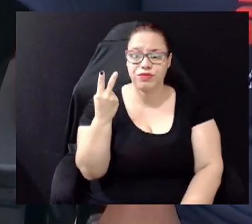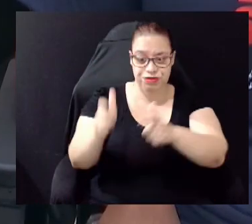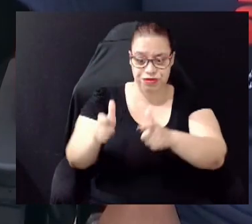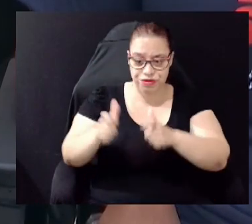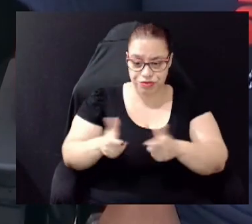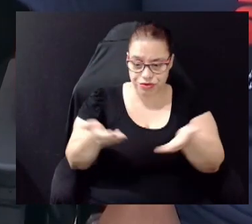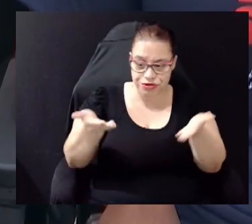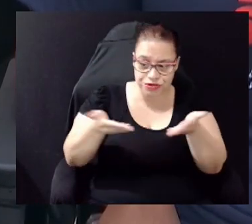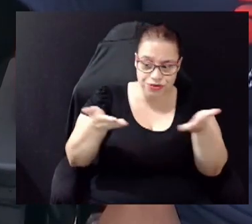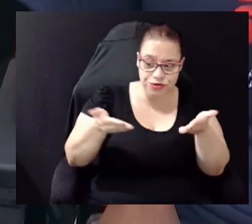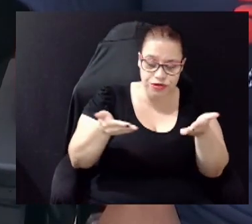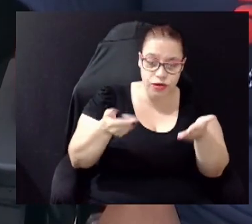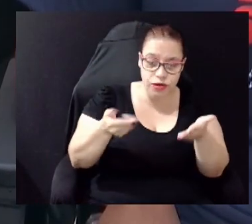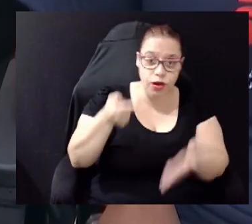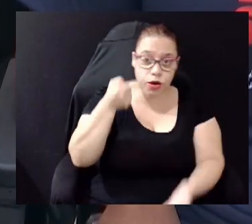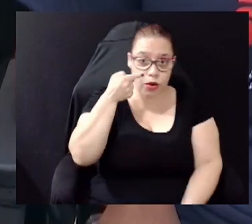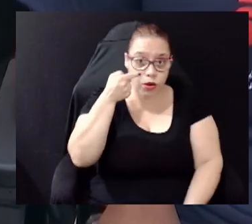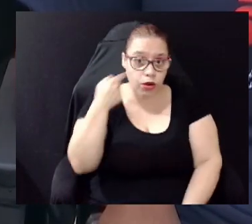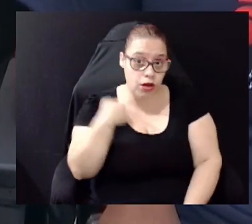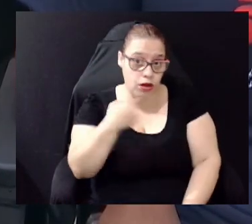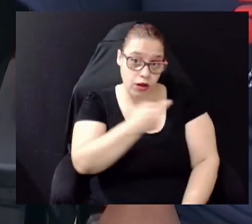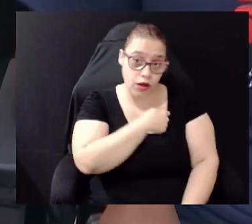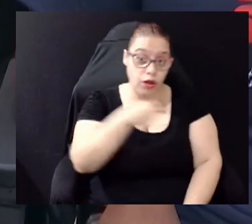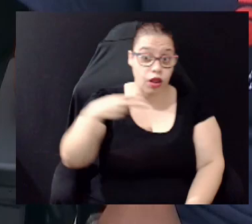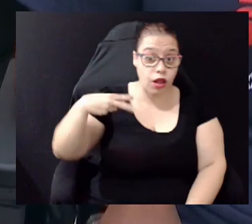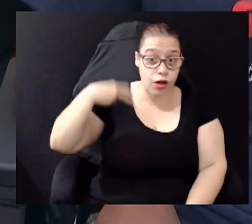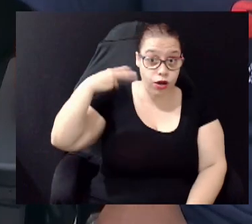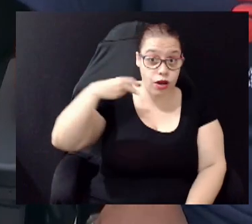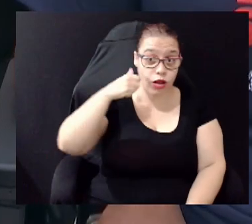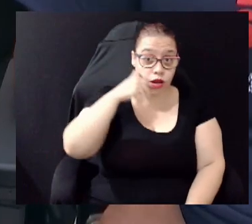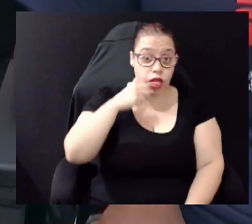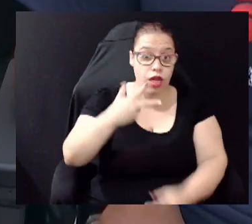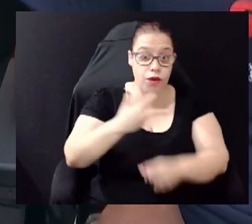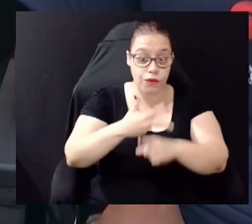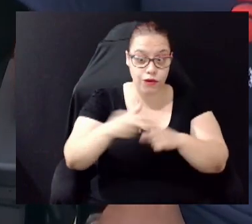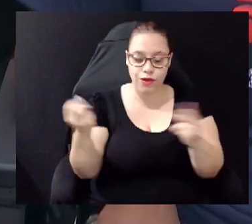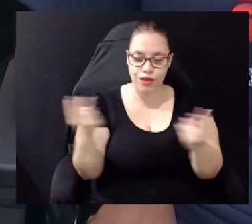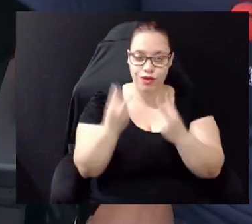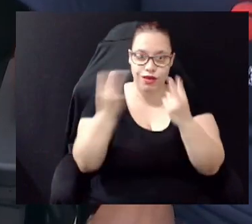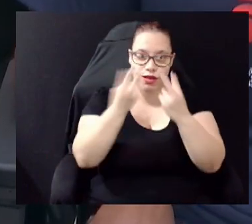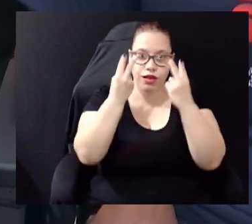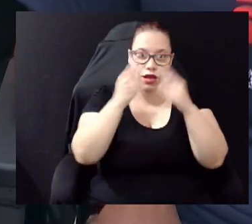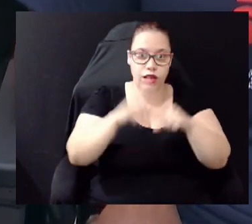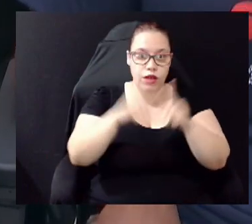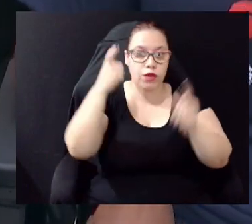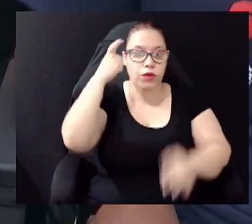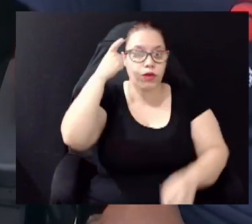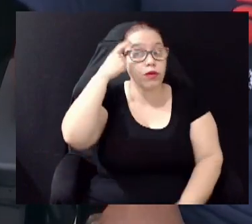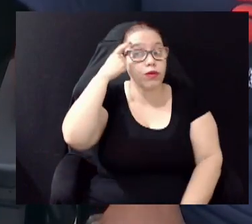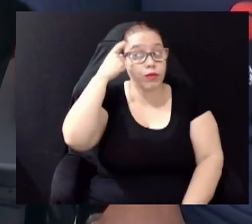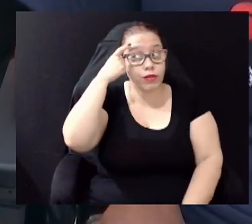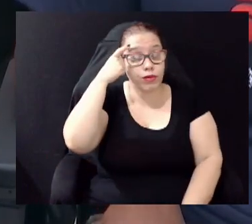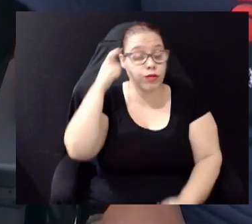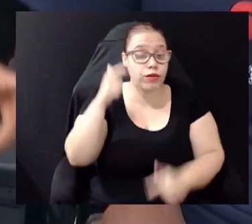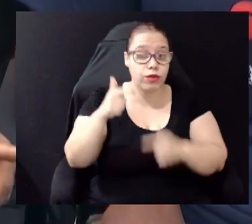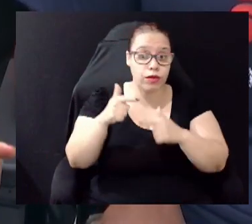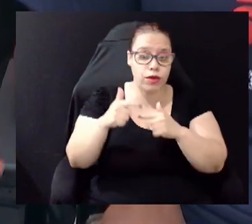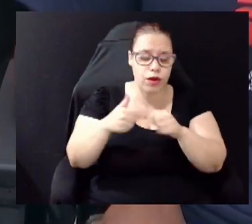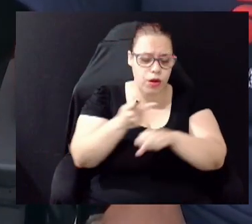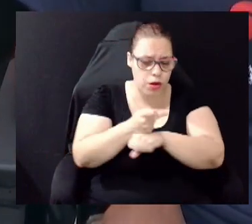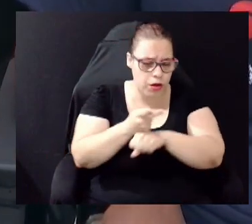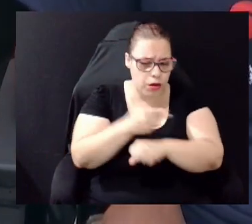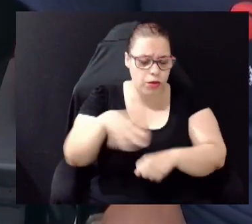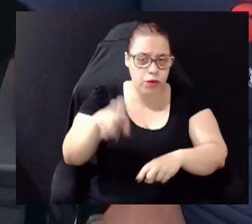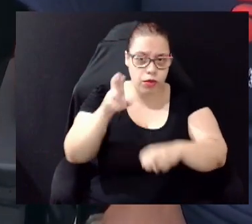está vendo as nossas vereadoras, para a gente, isso é uma vitória, né? Mas eu penso que temos que buscar muito mais, sentar lá na cadeira do